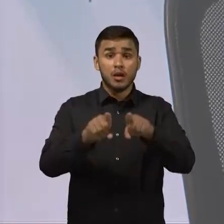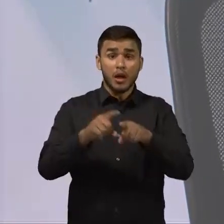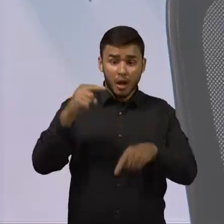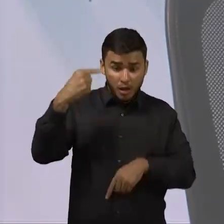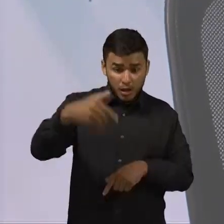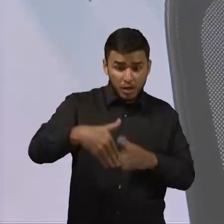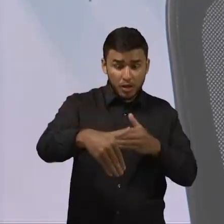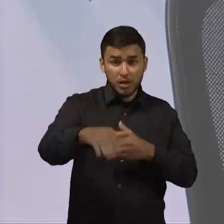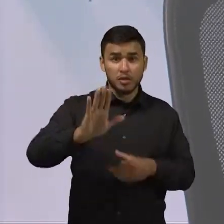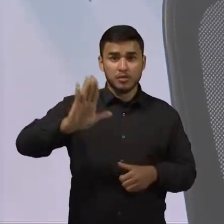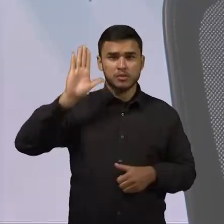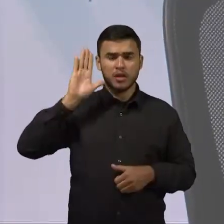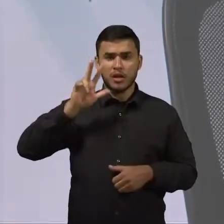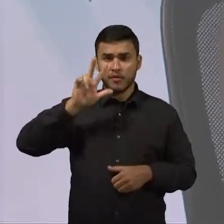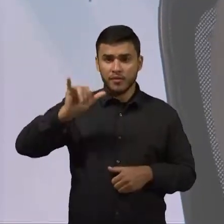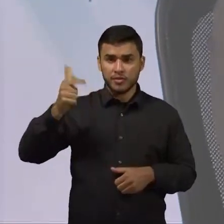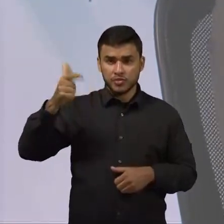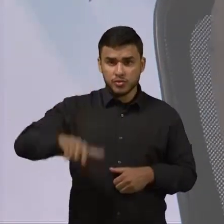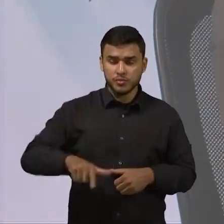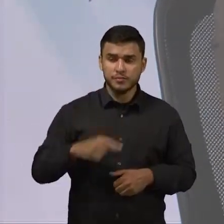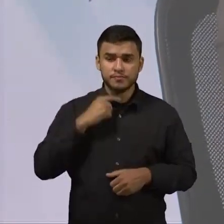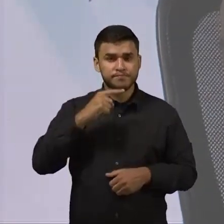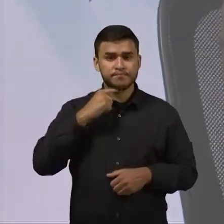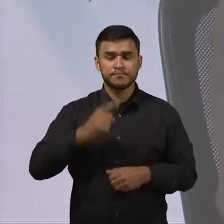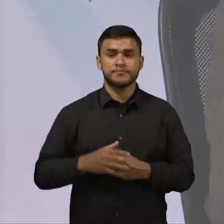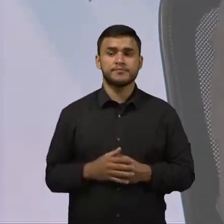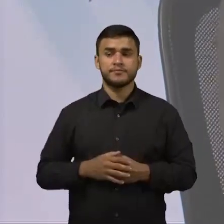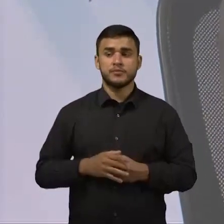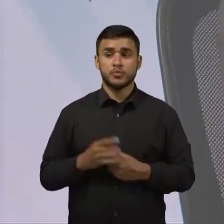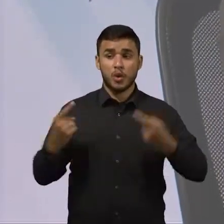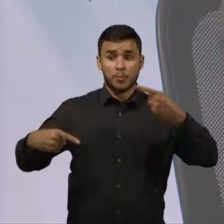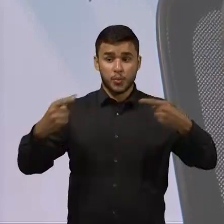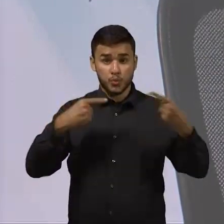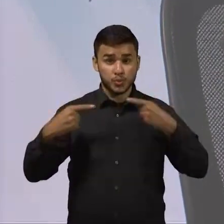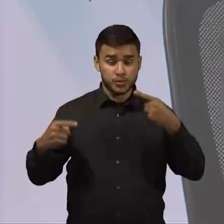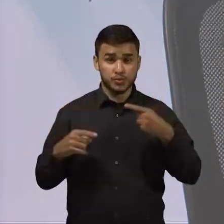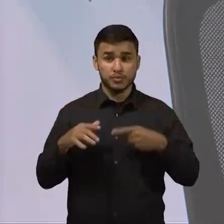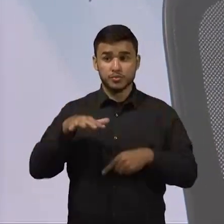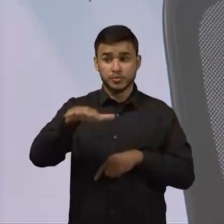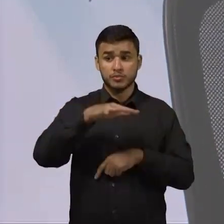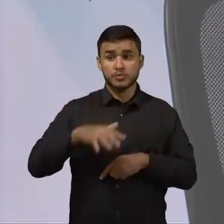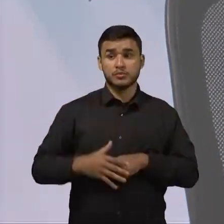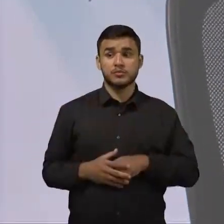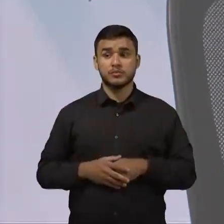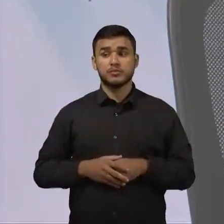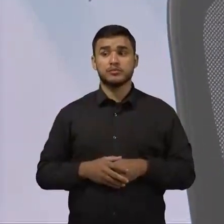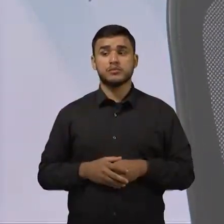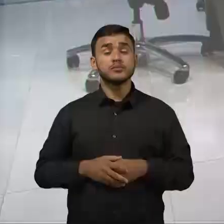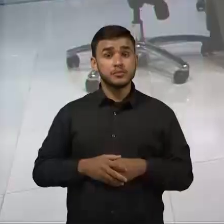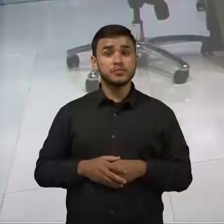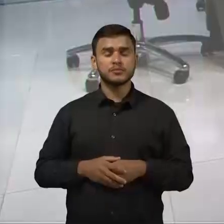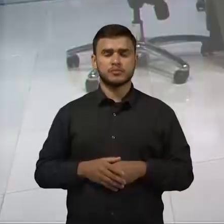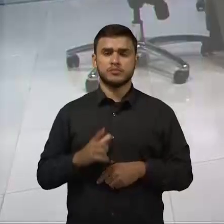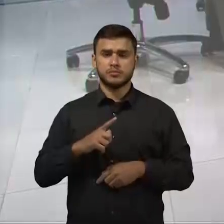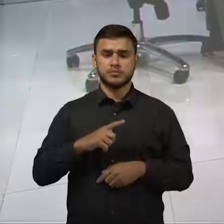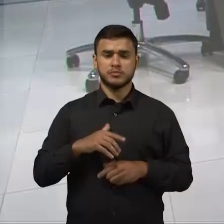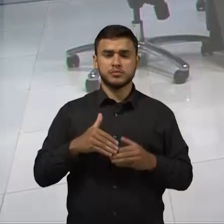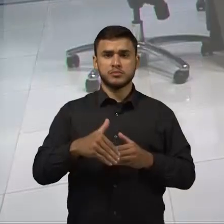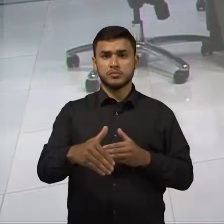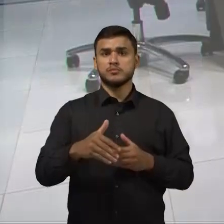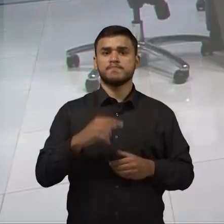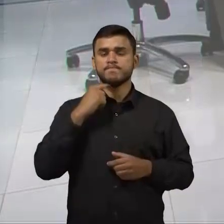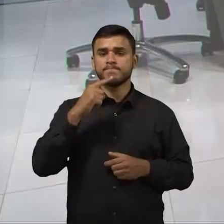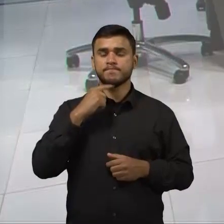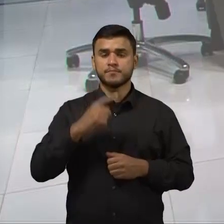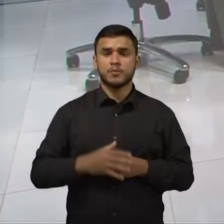candidato de novo e ser candidato à reeleição. Então, assim, para o aspecto da política, para o aspecto do espectro político, ele fica afastado daquele abuso.